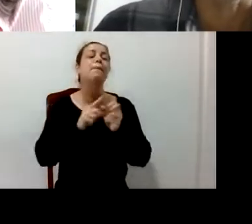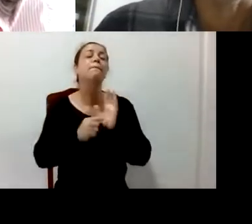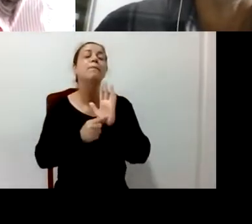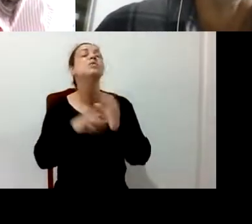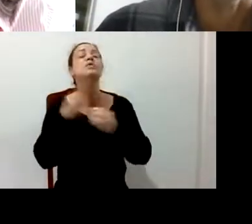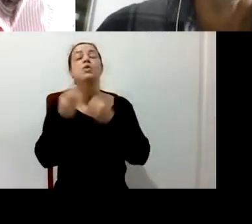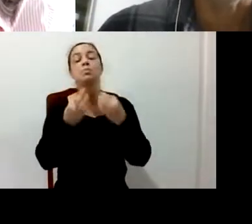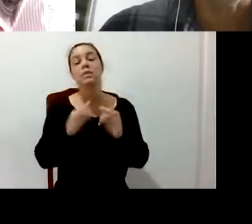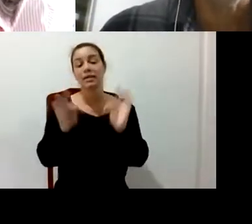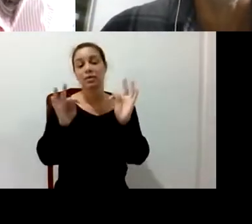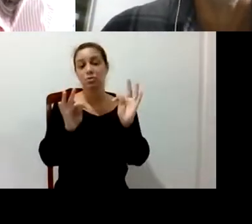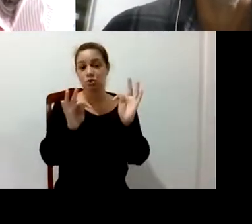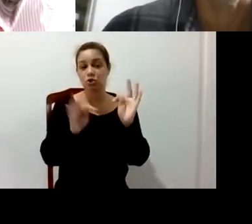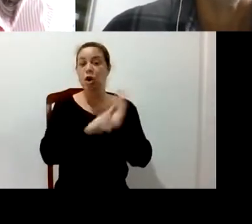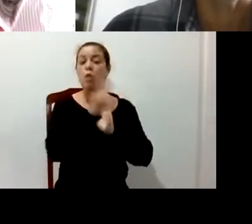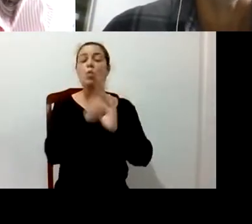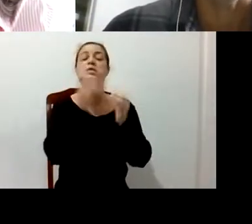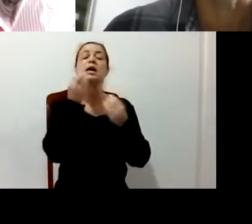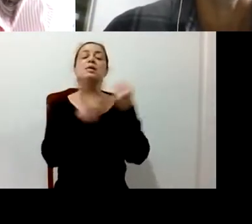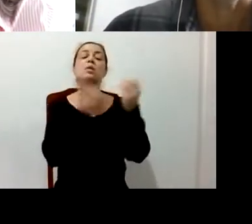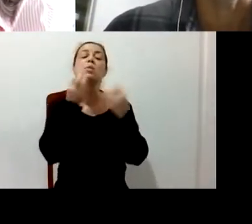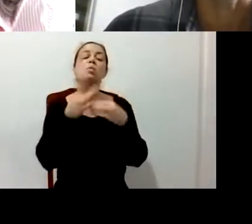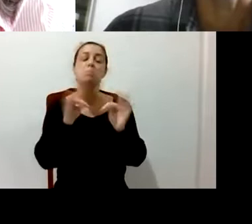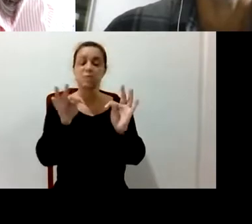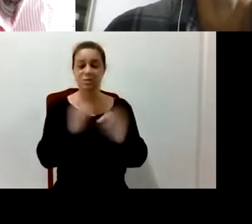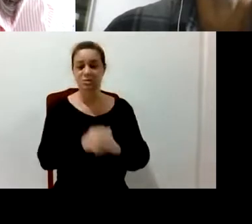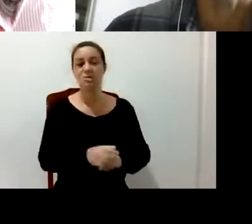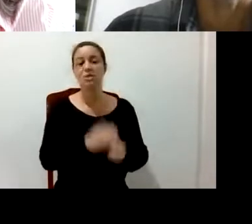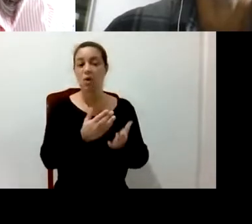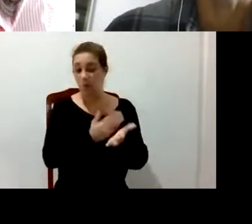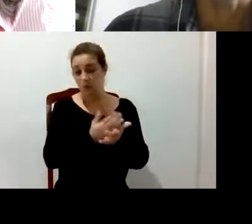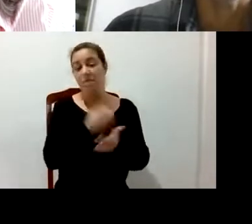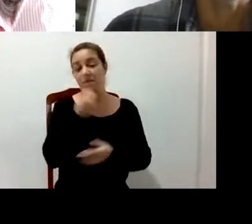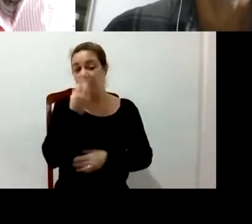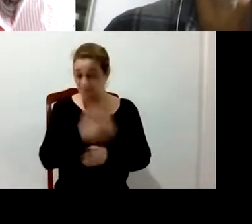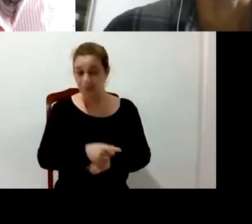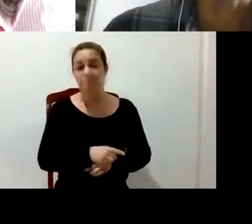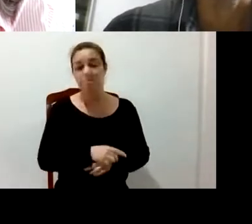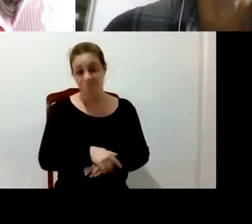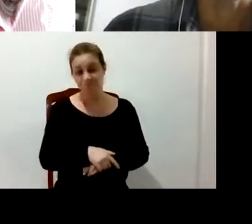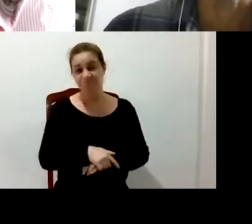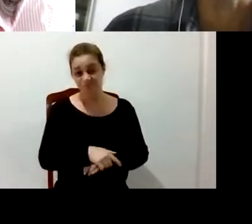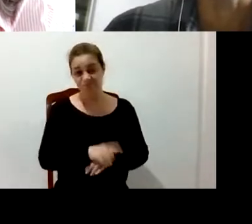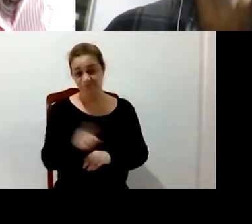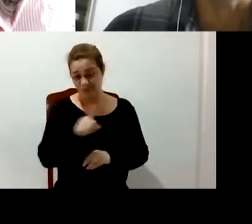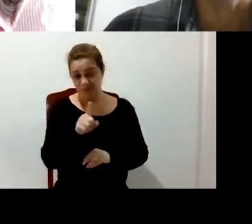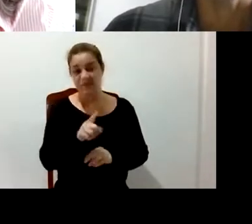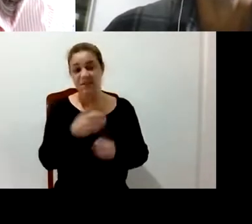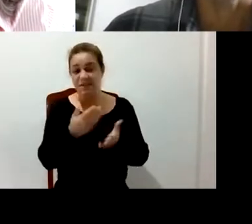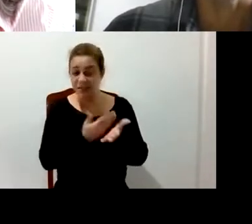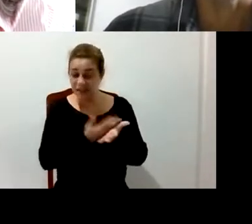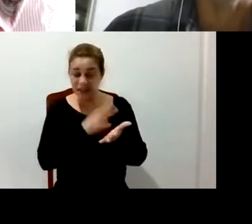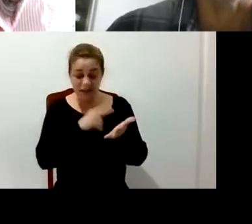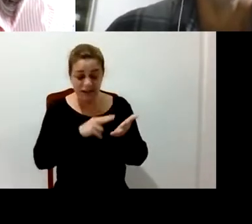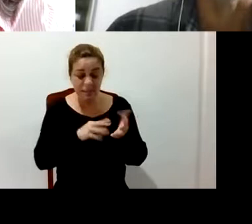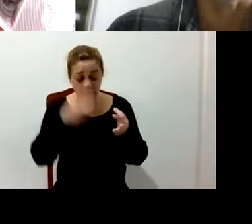quem ele está a serviço, né? Enfim, acho que é uma sugestão que eu gostaria para vocês e para todos que estão ouvindo